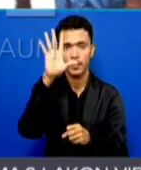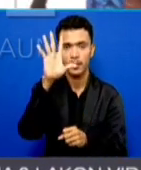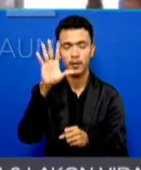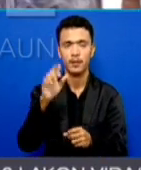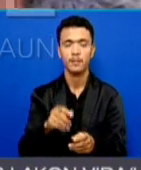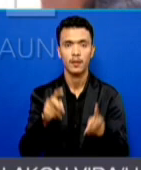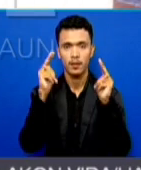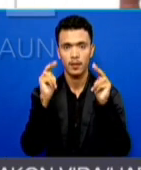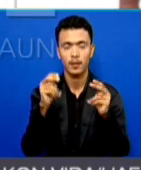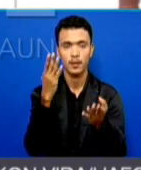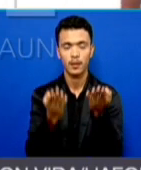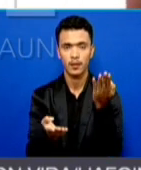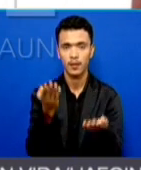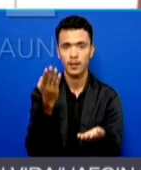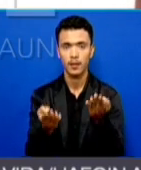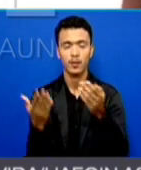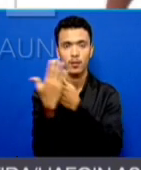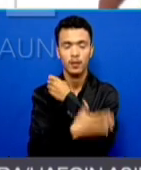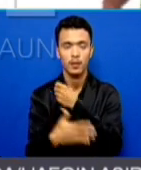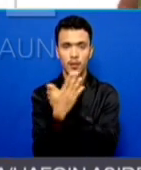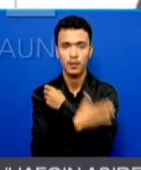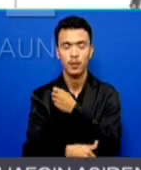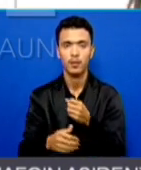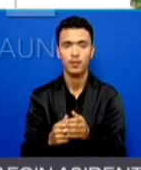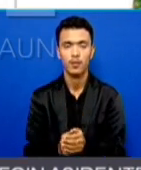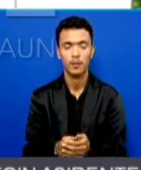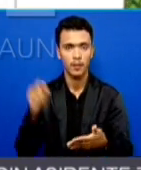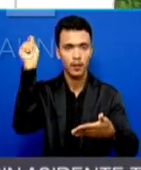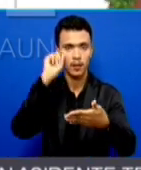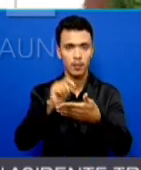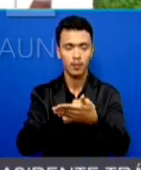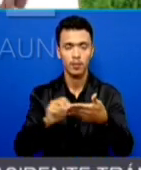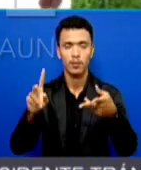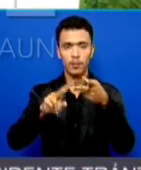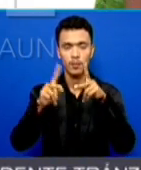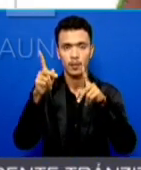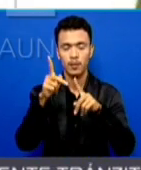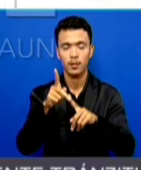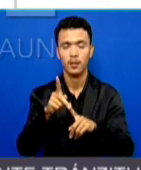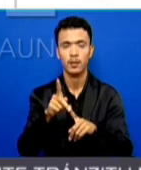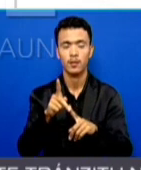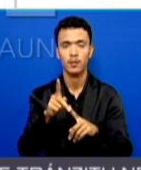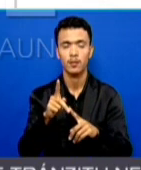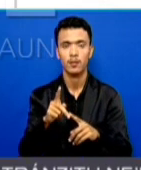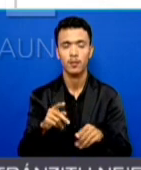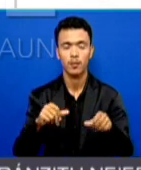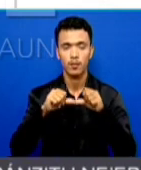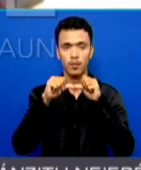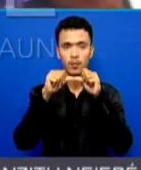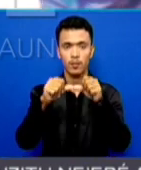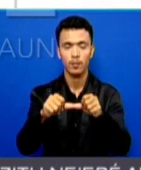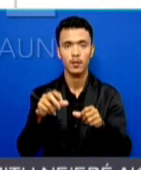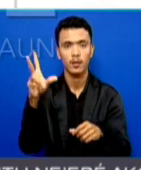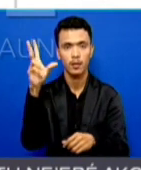tenta teto ações de B desde o Acordo de Paris, que é o Paris Agreement, né? Avança do único